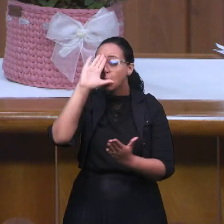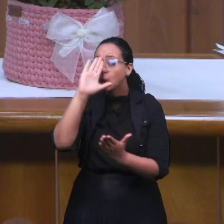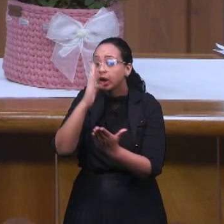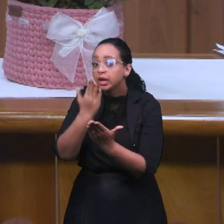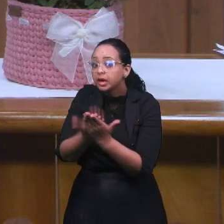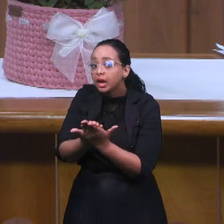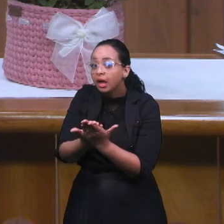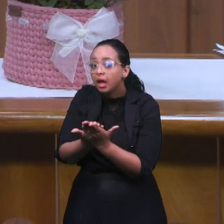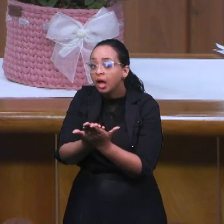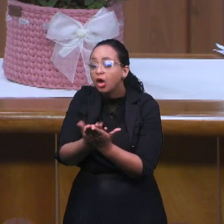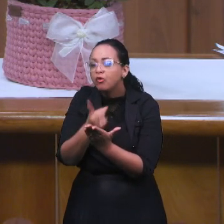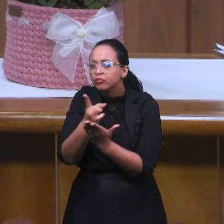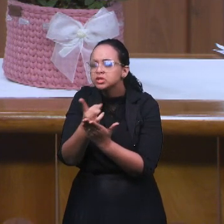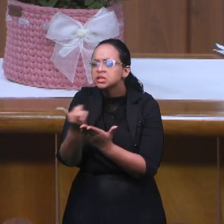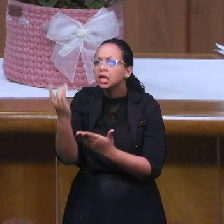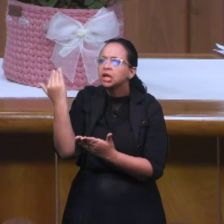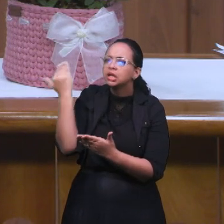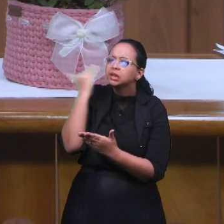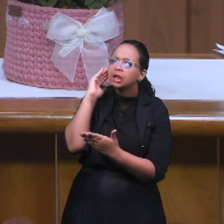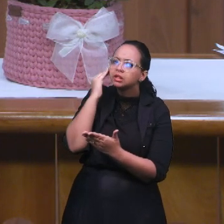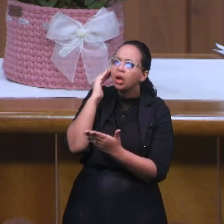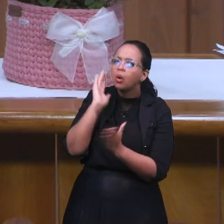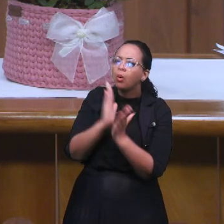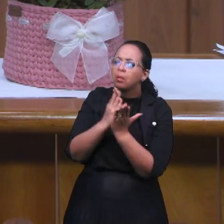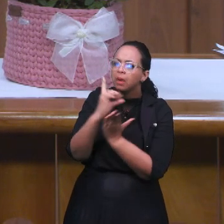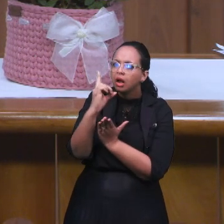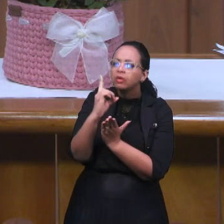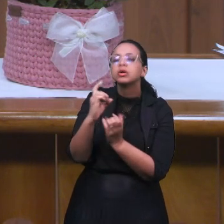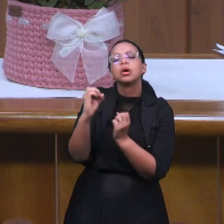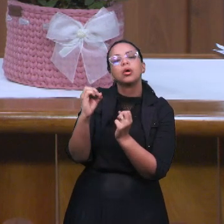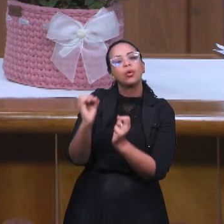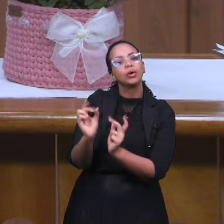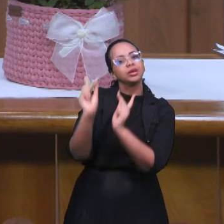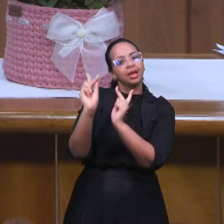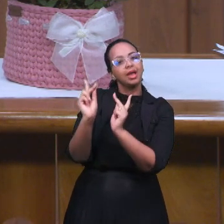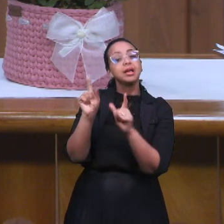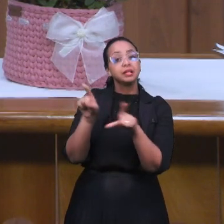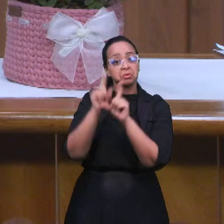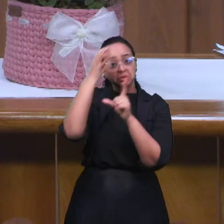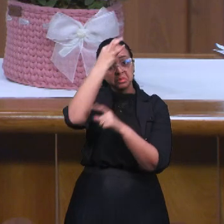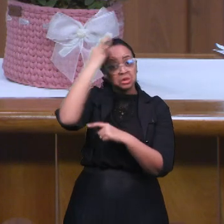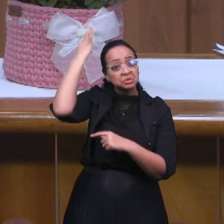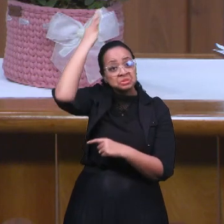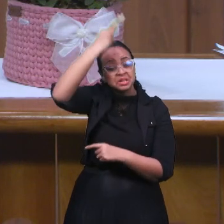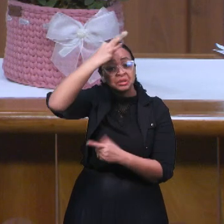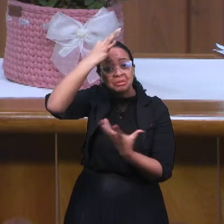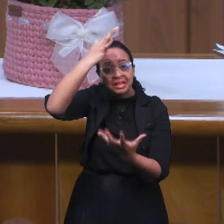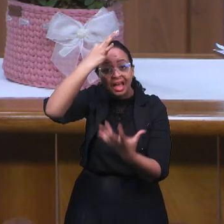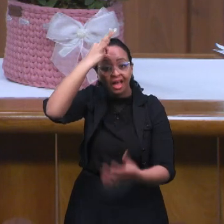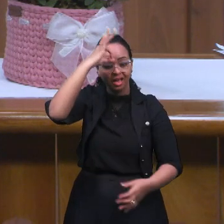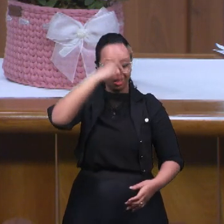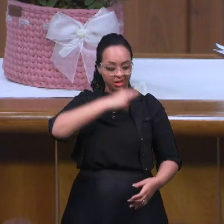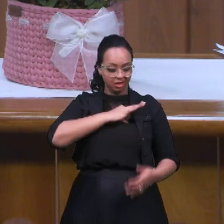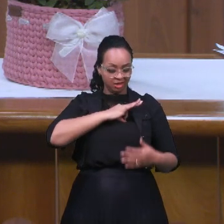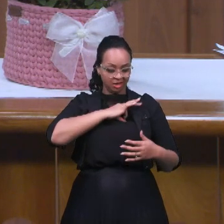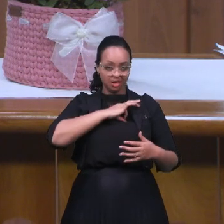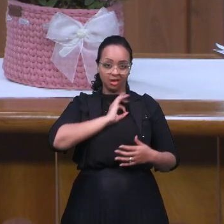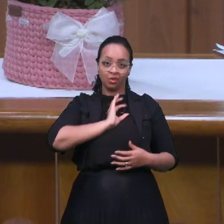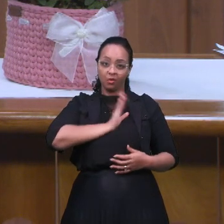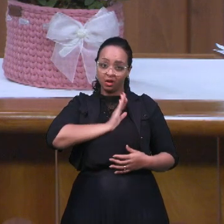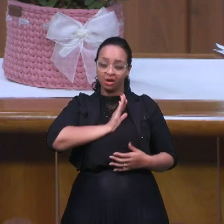você ouviu a palavra, é isso aí. O Espírito Santo quer operar nos corações. Meus irmãos, nós estamos